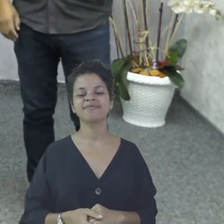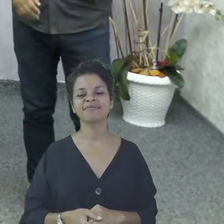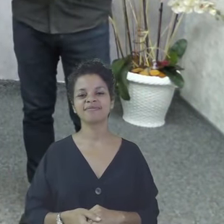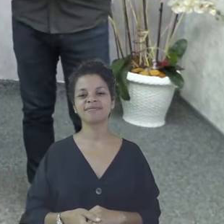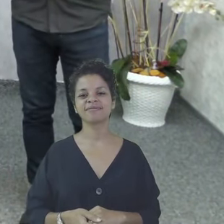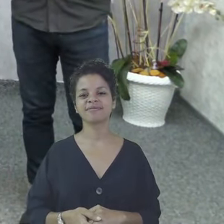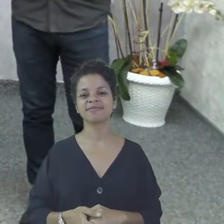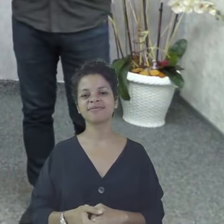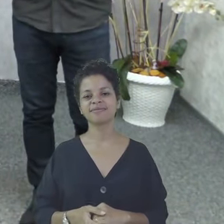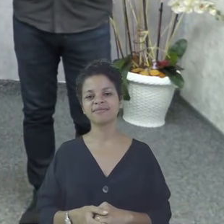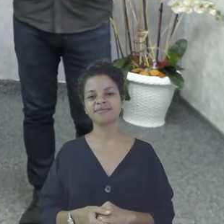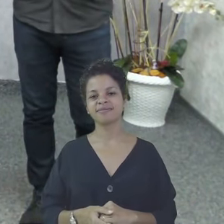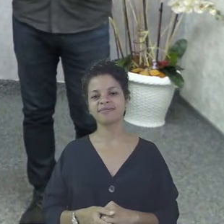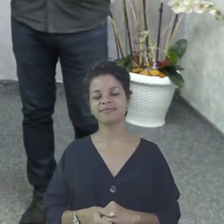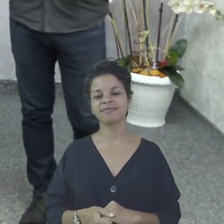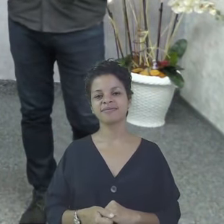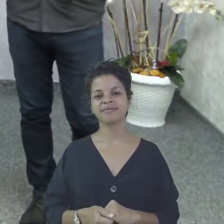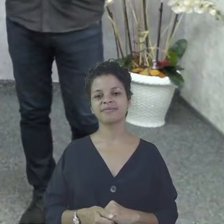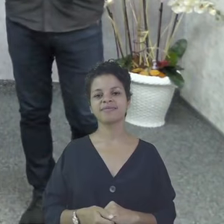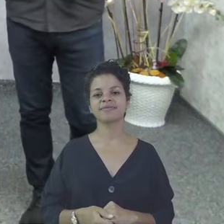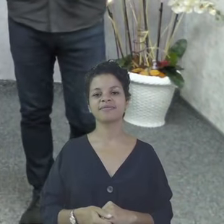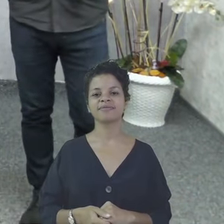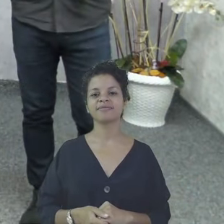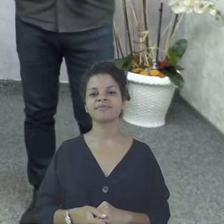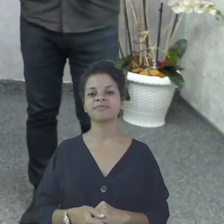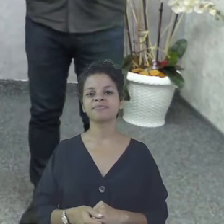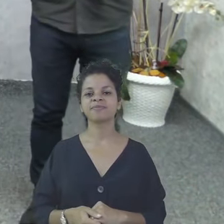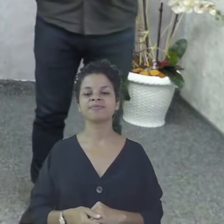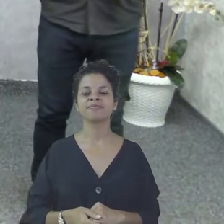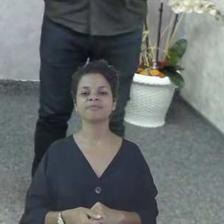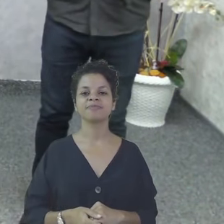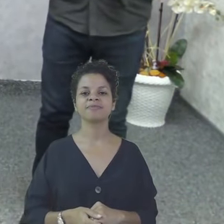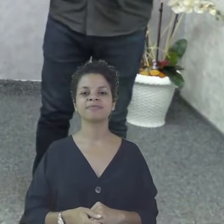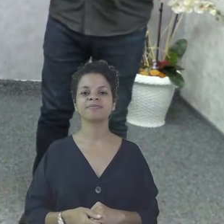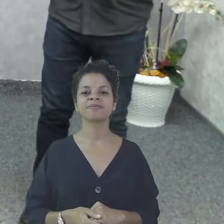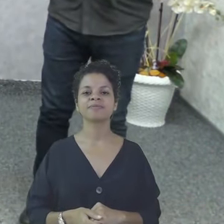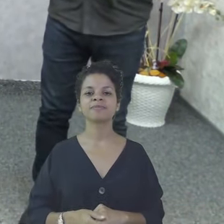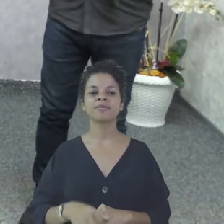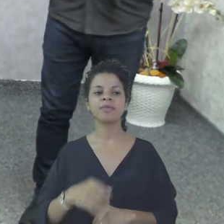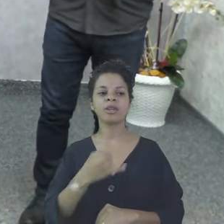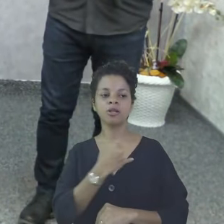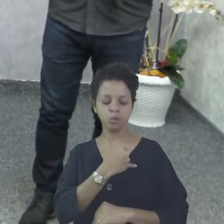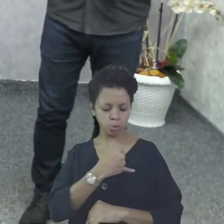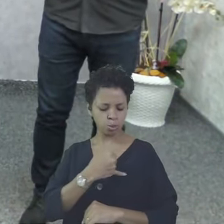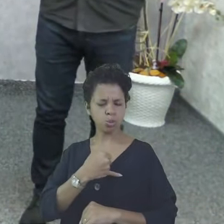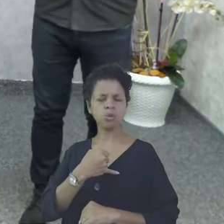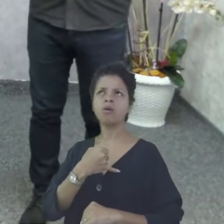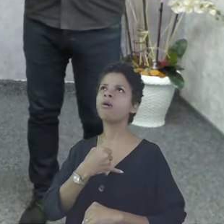Cidade de luz.